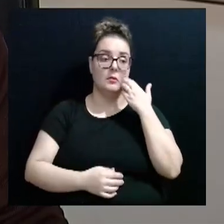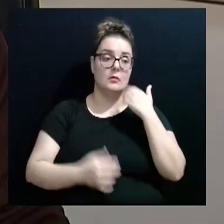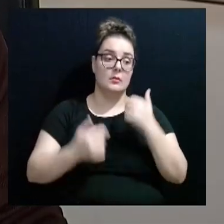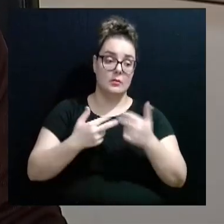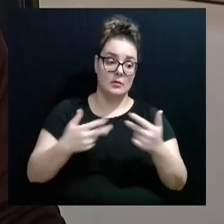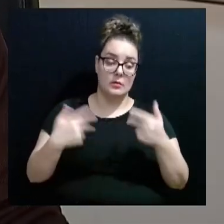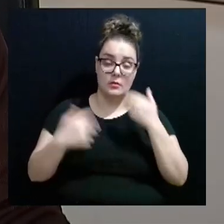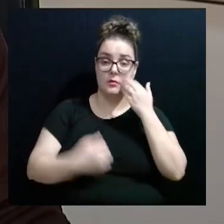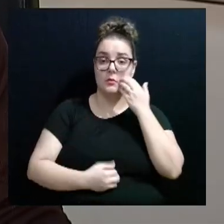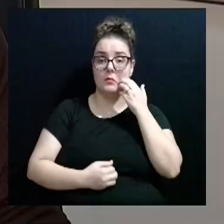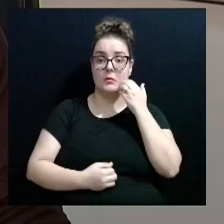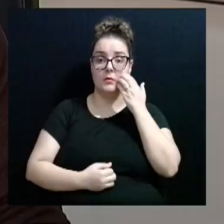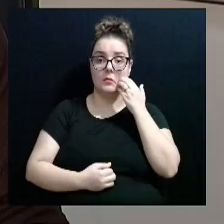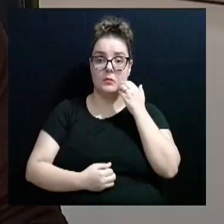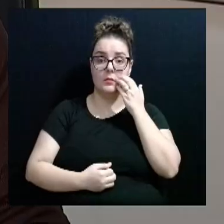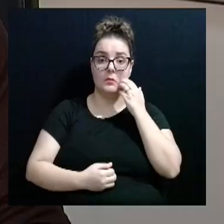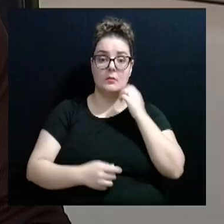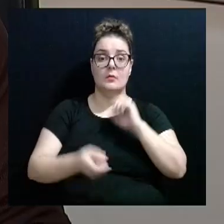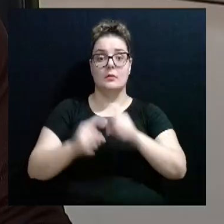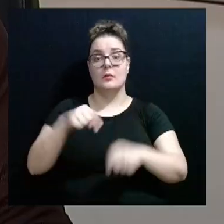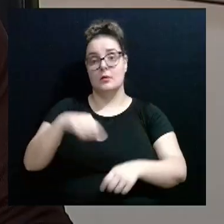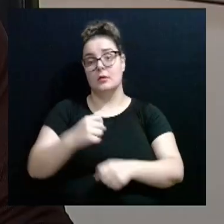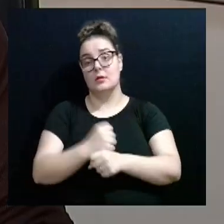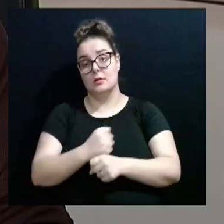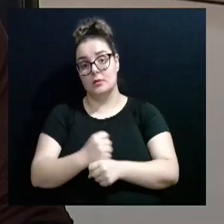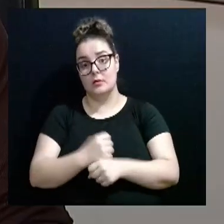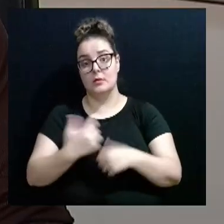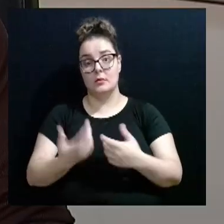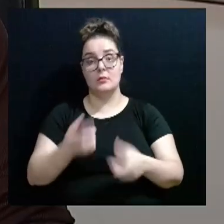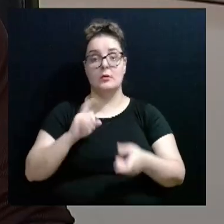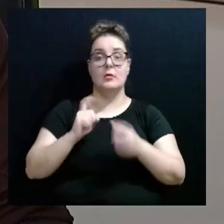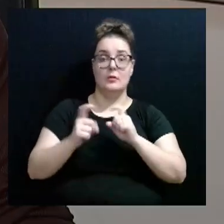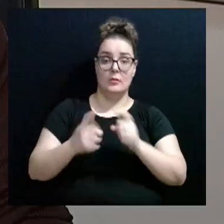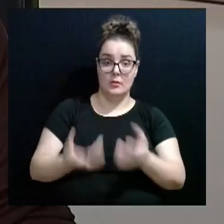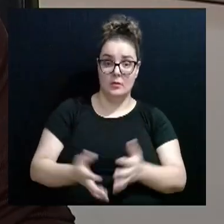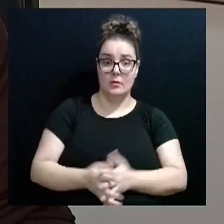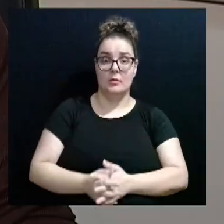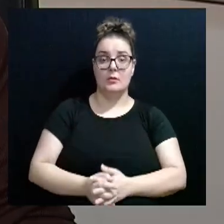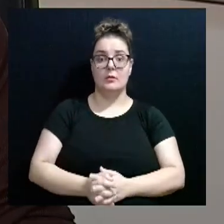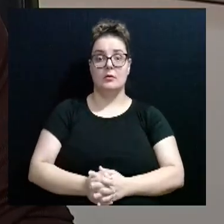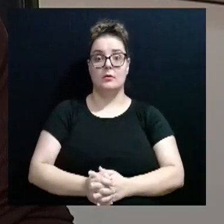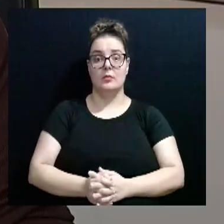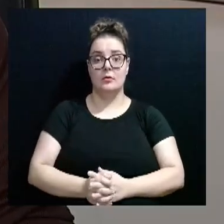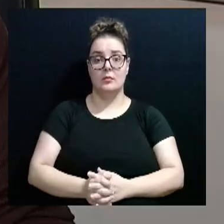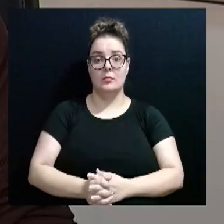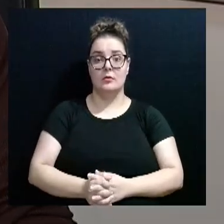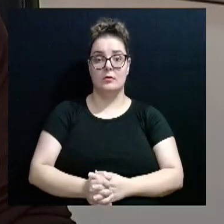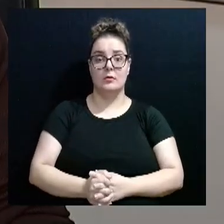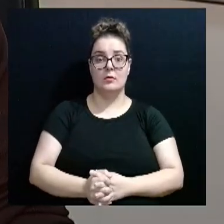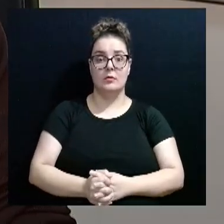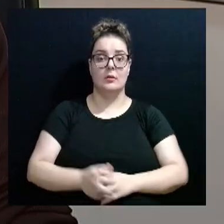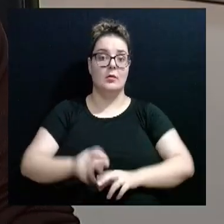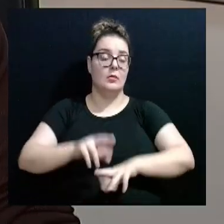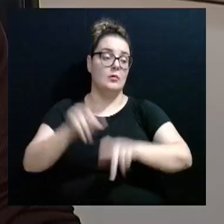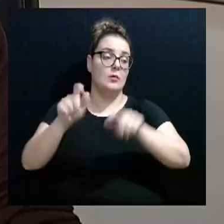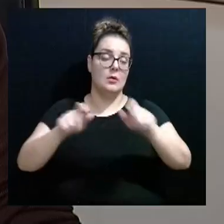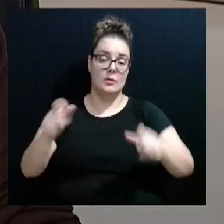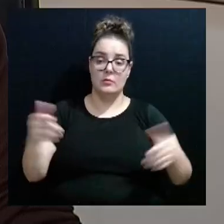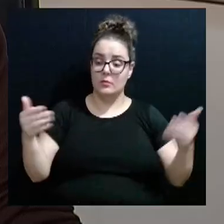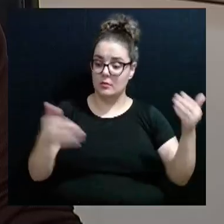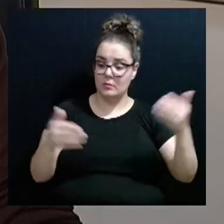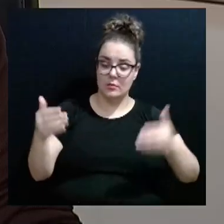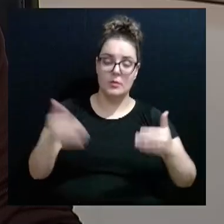as reuniões desse ano, foram reuniões que foram com muita gente, uma participação muito grande